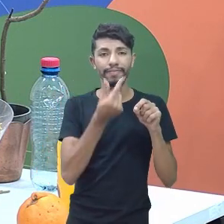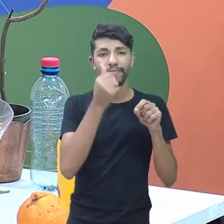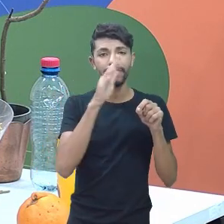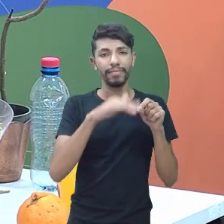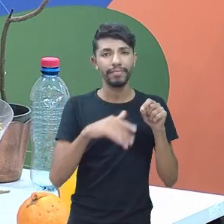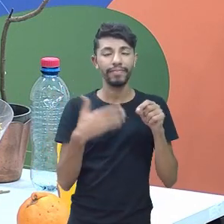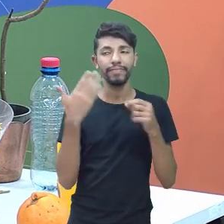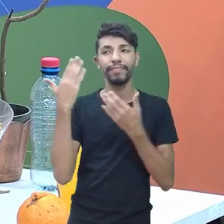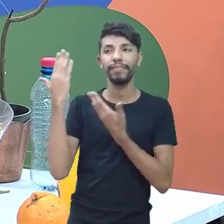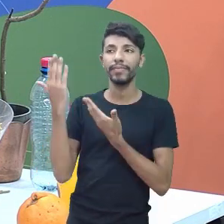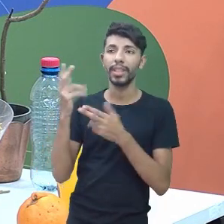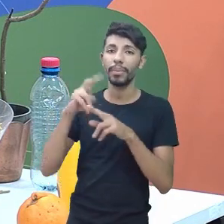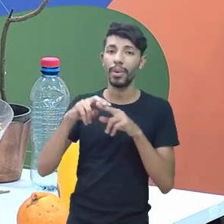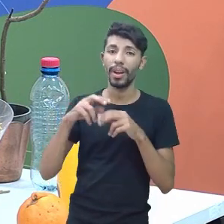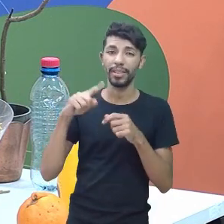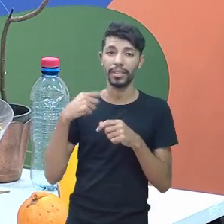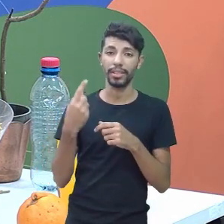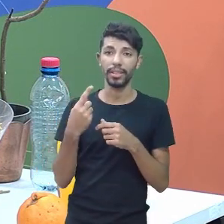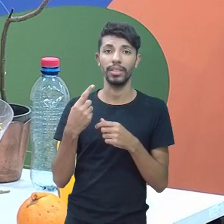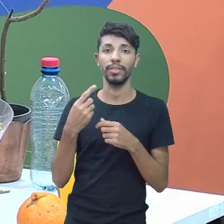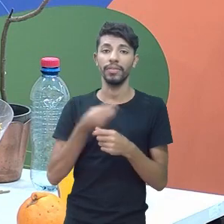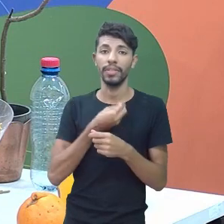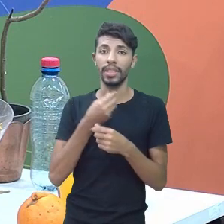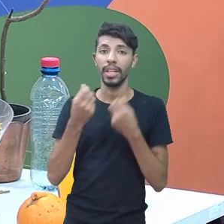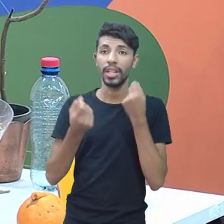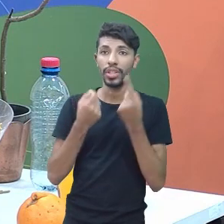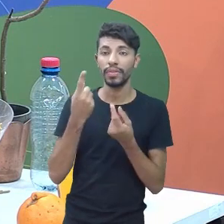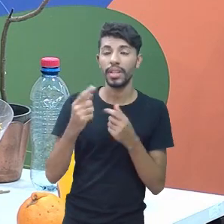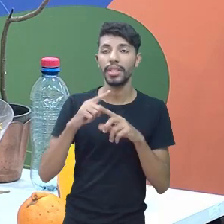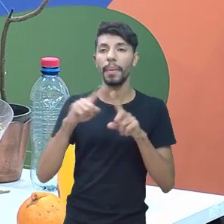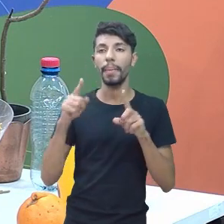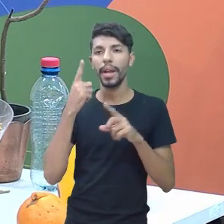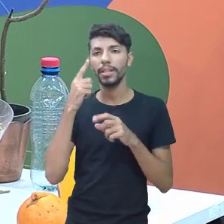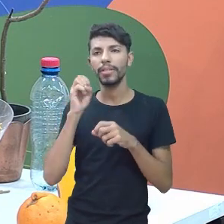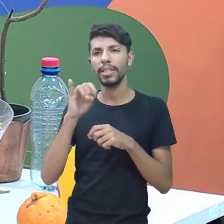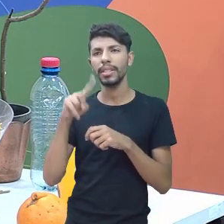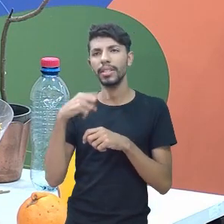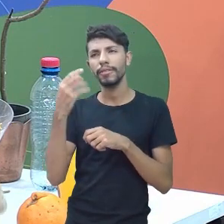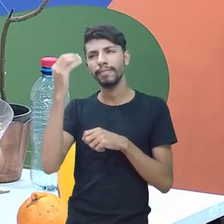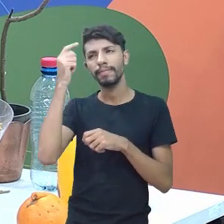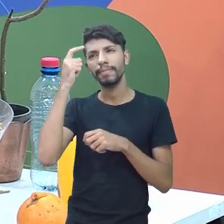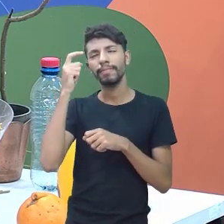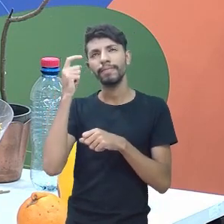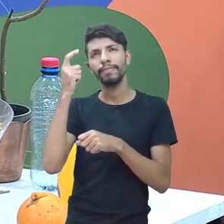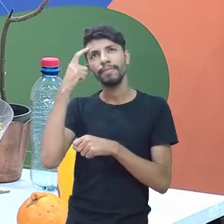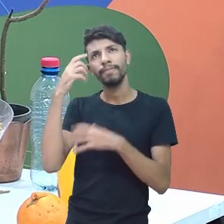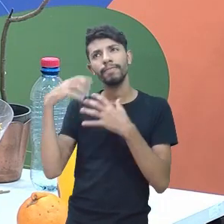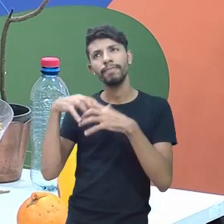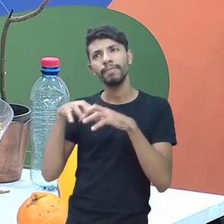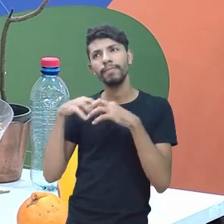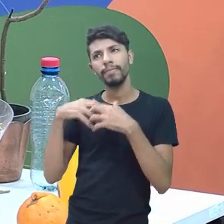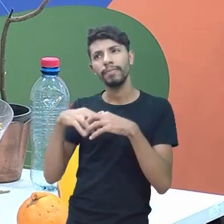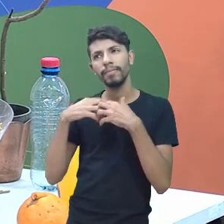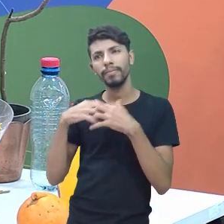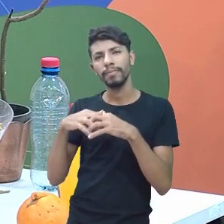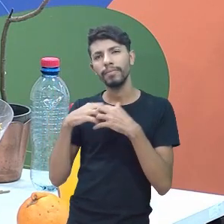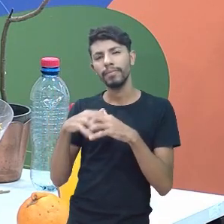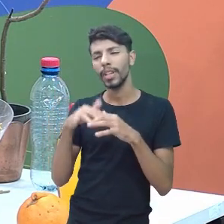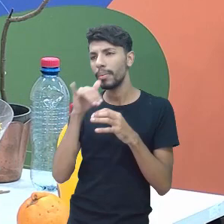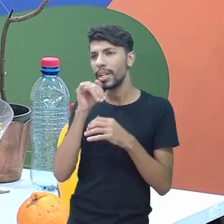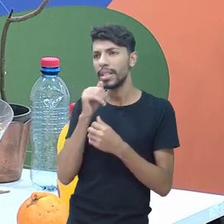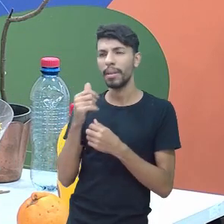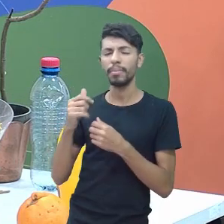nossas condições. Mas, se a gente parar um pouquinho para pensar, se perto da minha casa tem esse tipo de